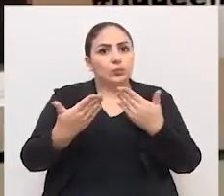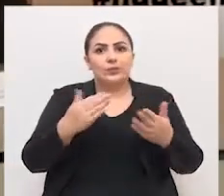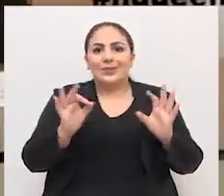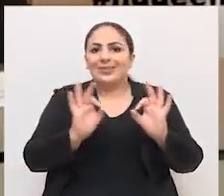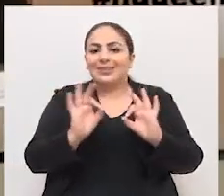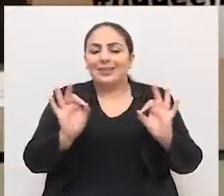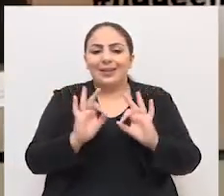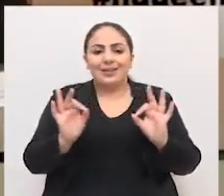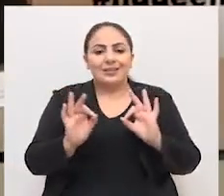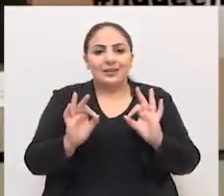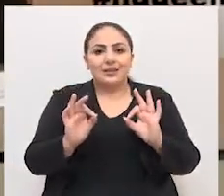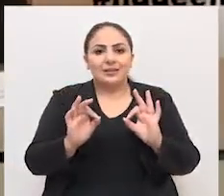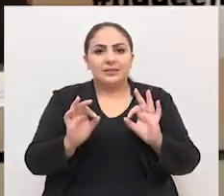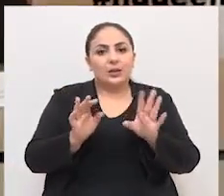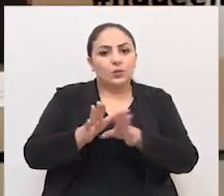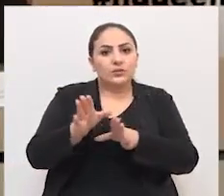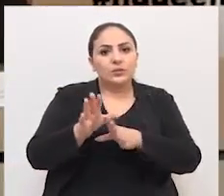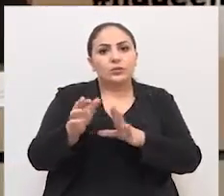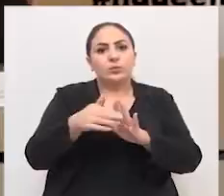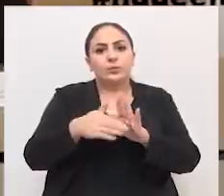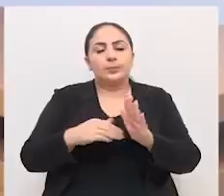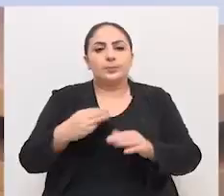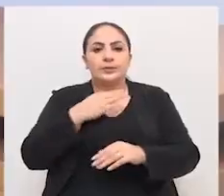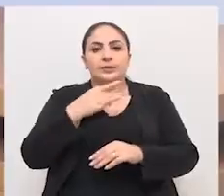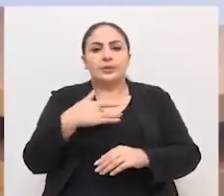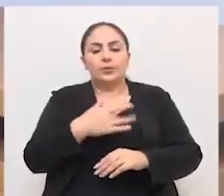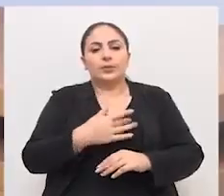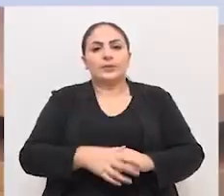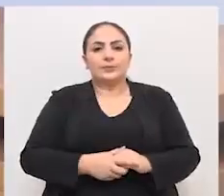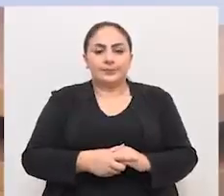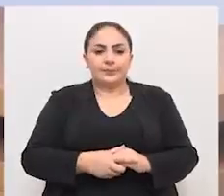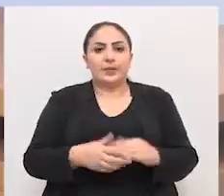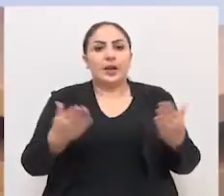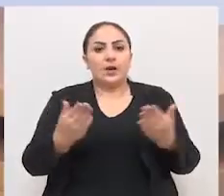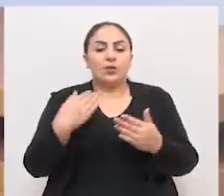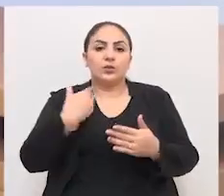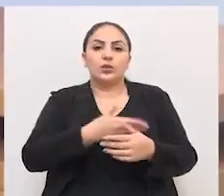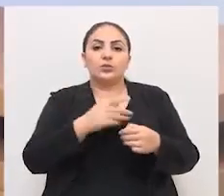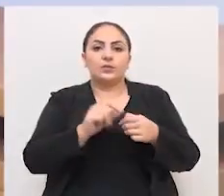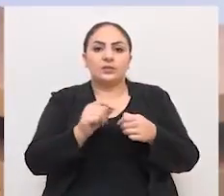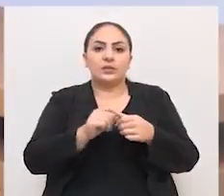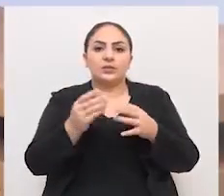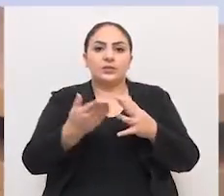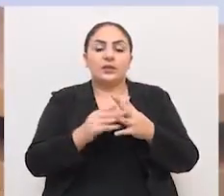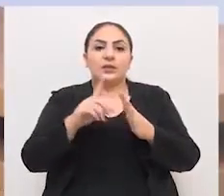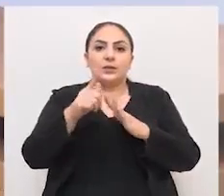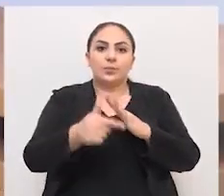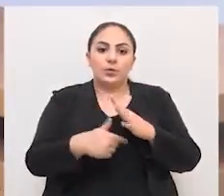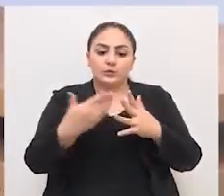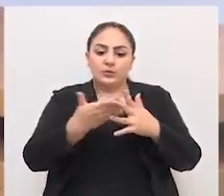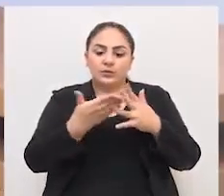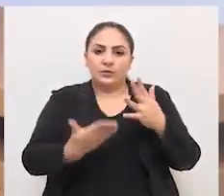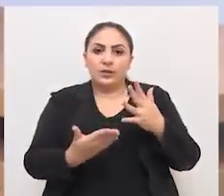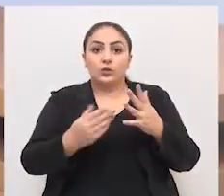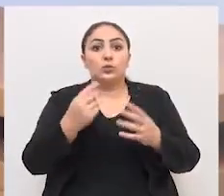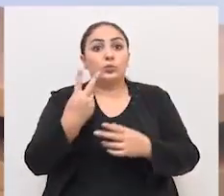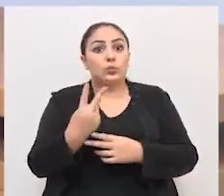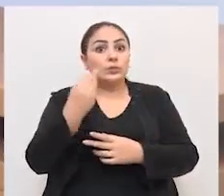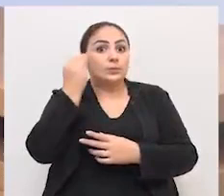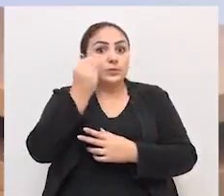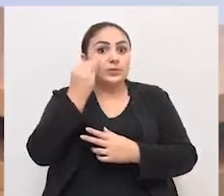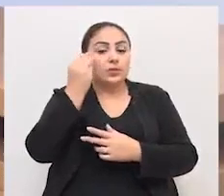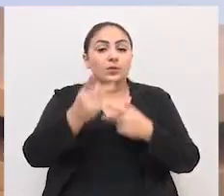dúvidas da orientação do Ministério da Saúde. E agora nós vamos para o intervalo, mas no próximo bloco,